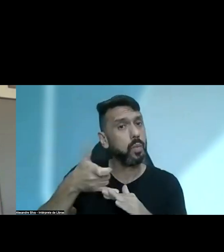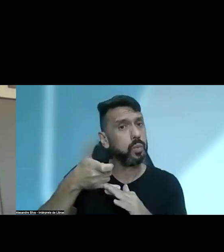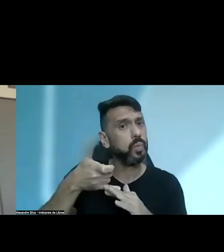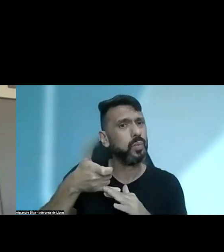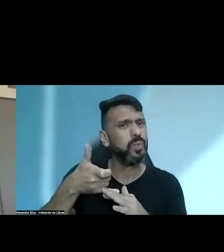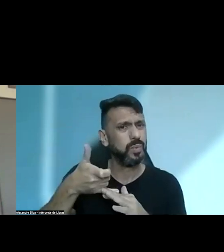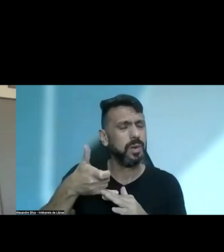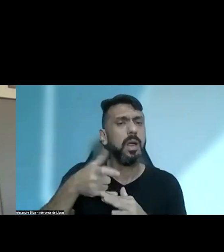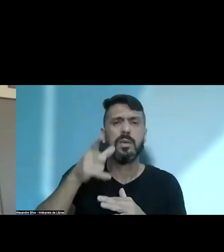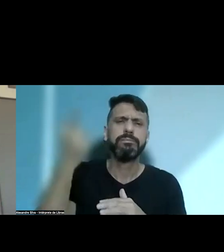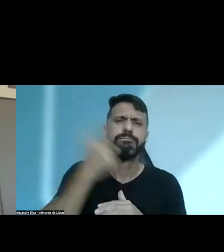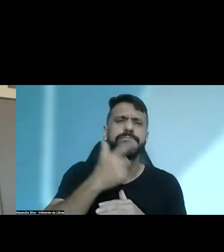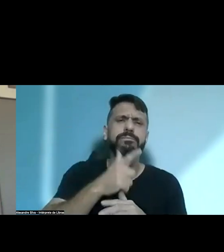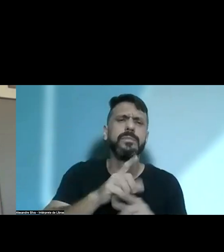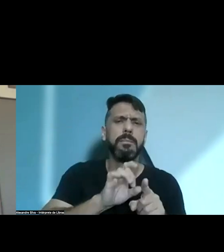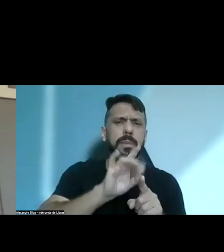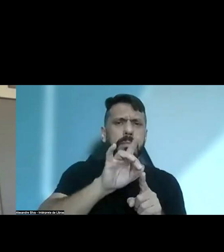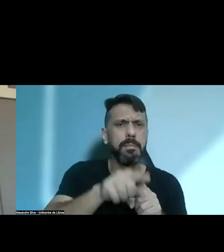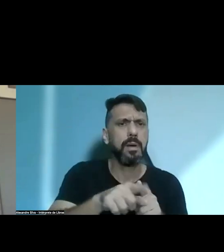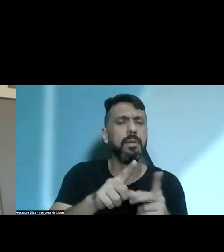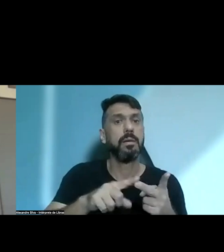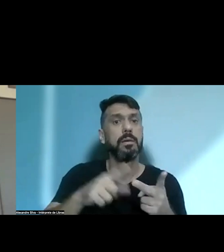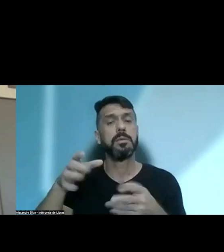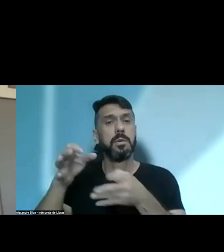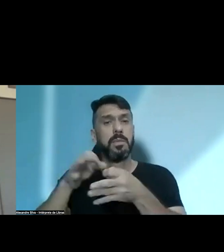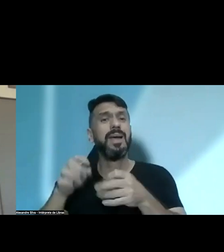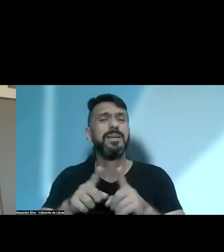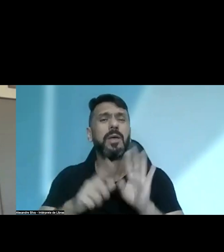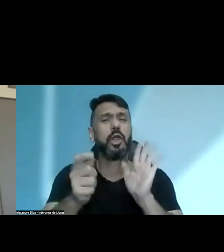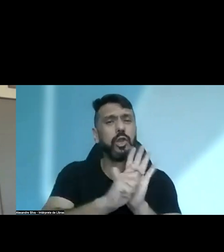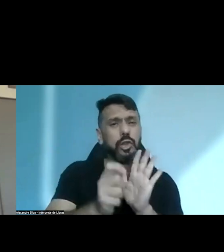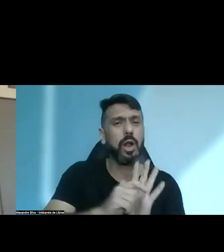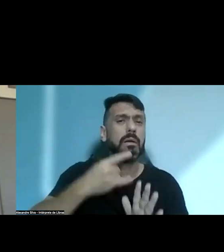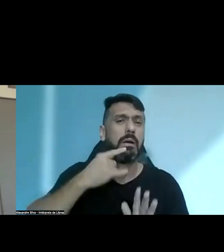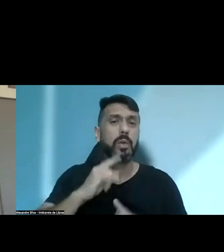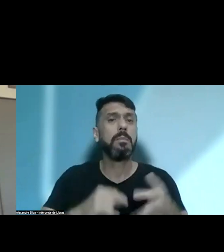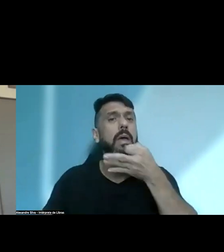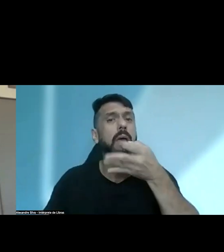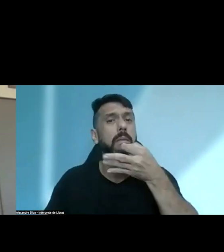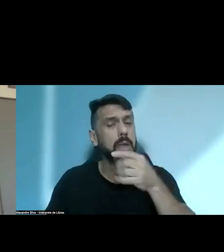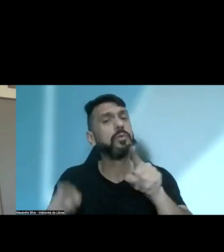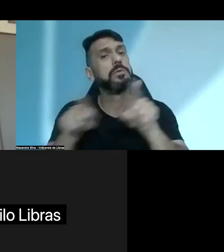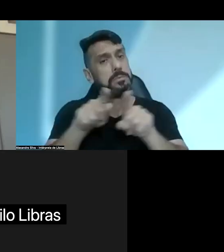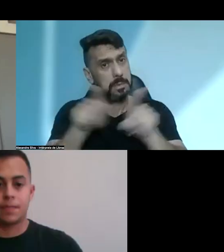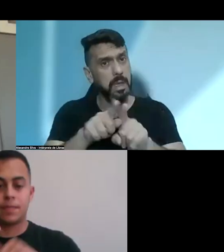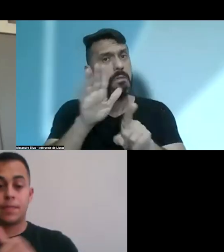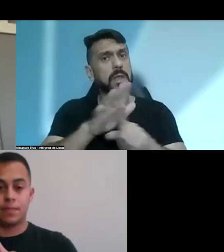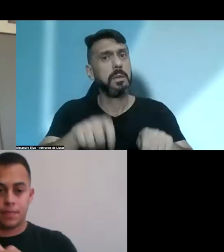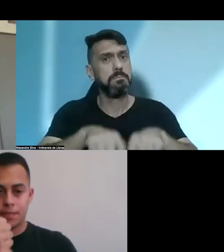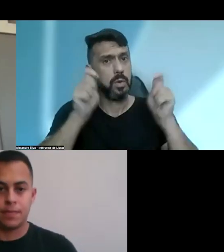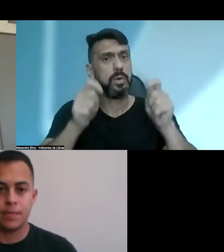mais saudáveis. Diminuir o consumo de álcool, drogas, medicamentos, tem muitos medicamentos que acabam afetando também,